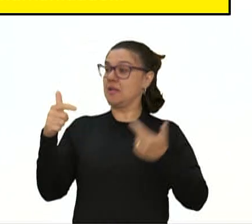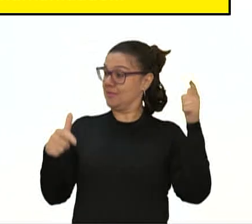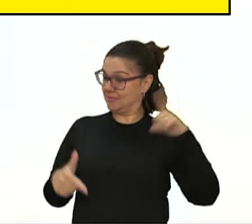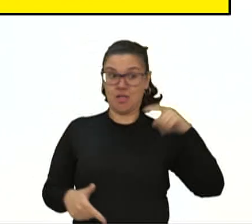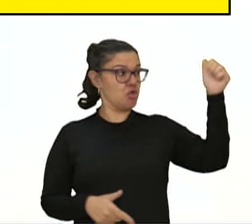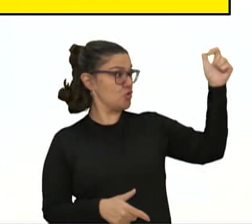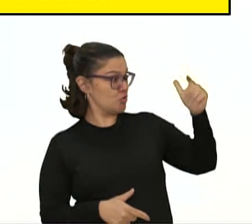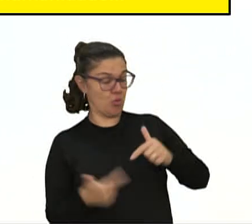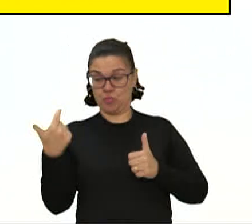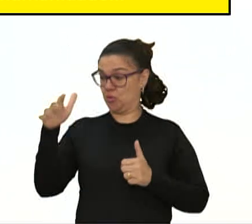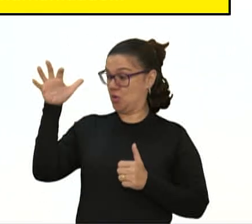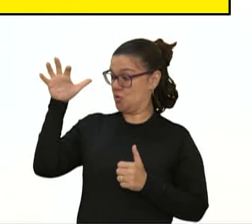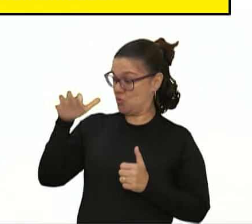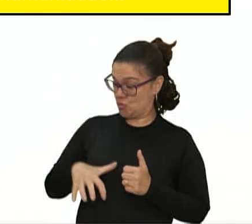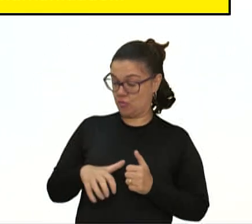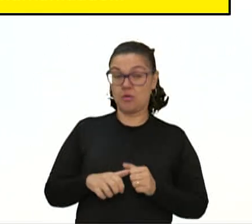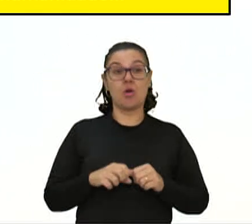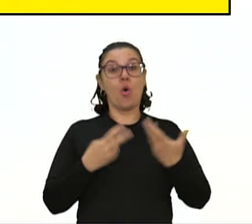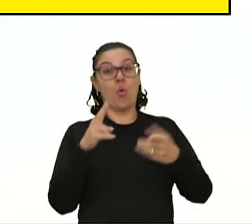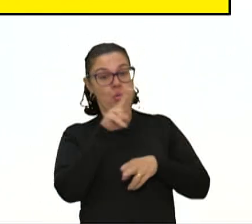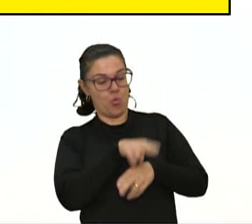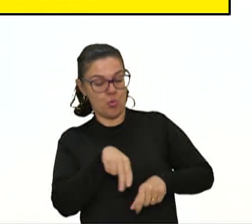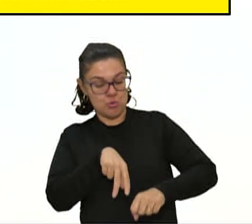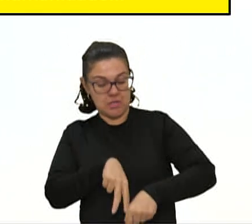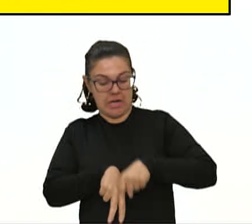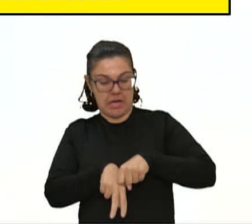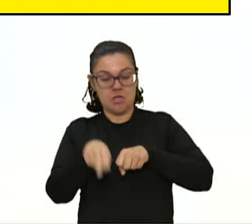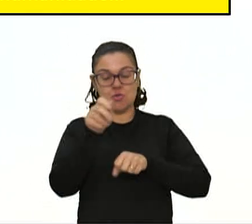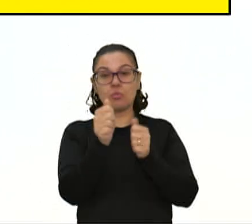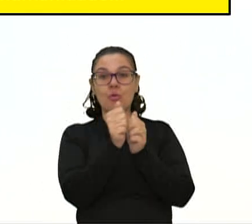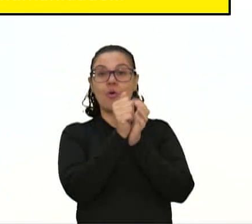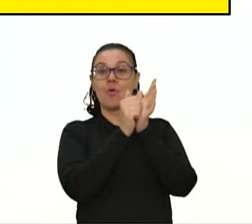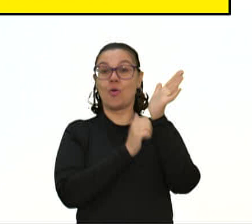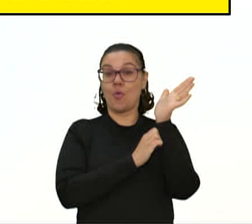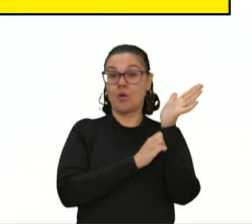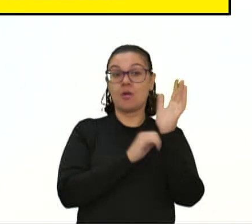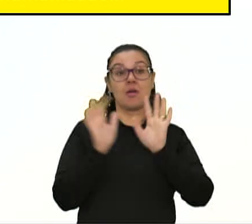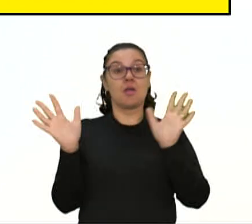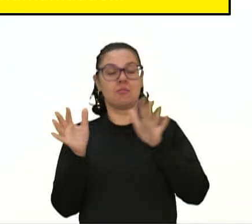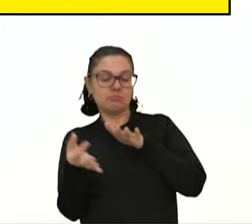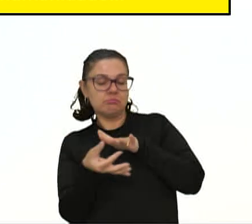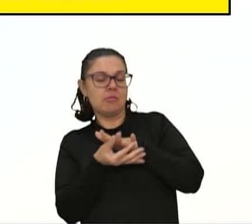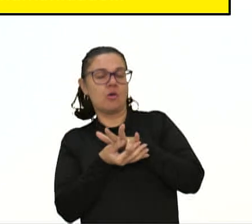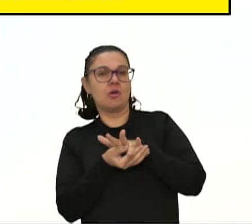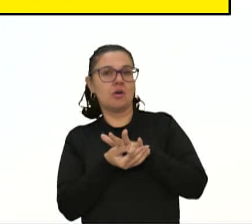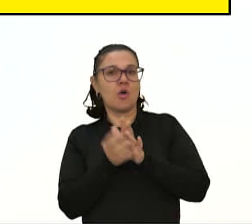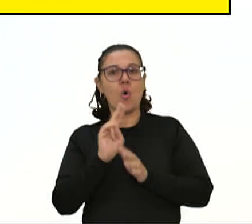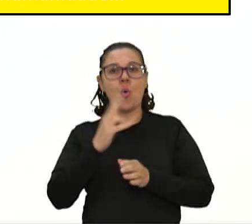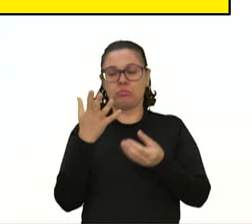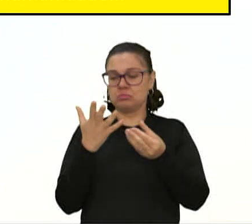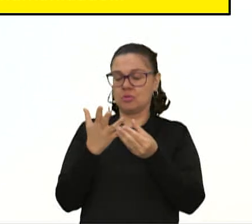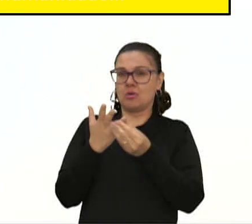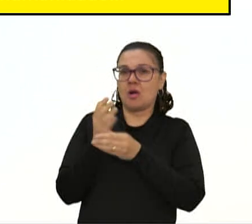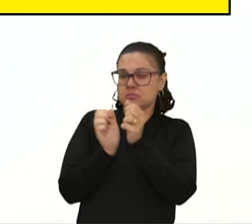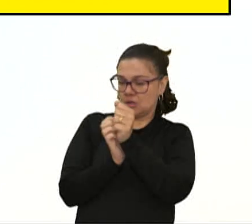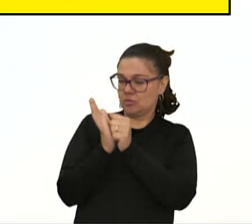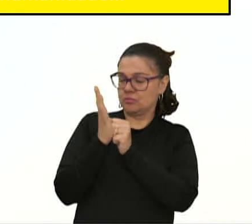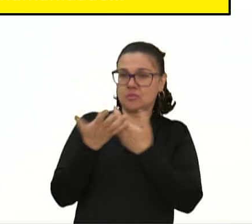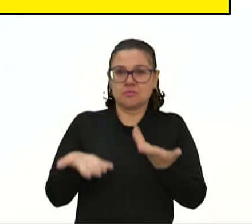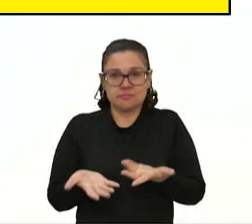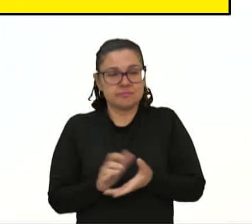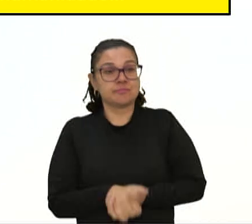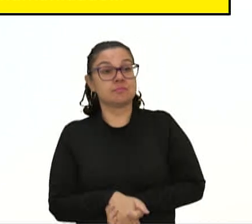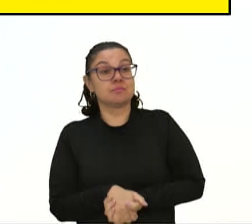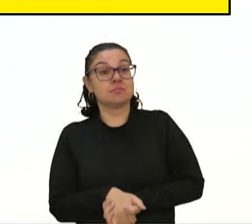não se tem chuva. Ou se usa calça, ou se calça luva e não se põe um anel, ou se põe um anel e não se calça